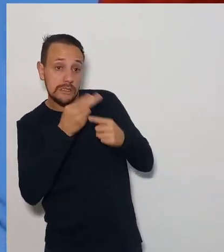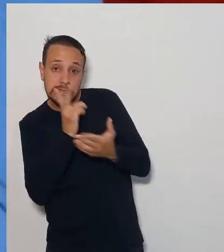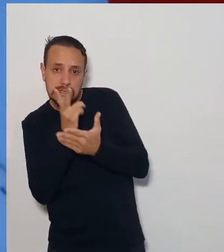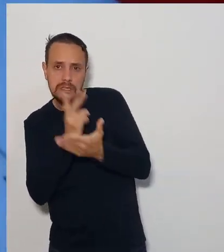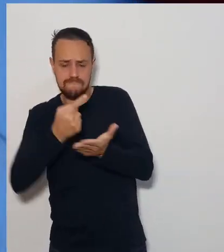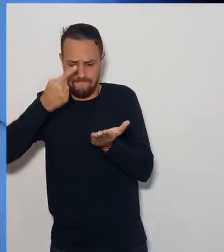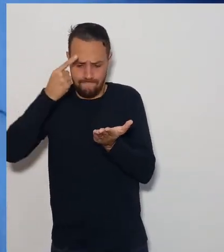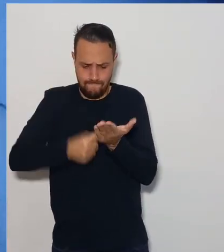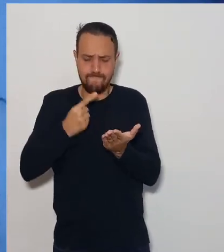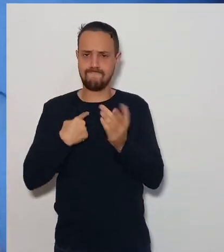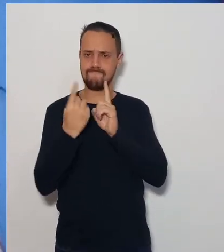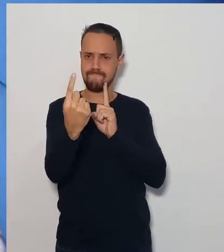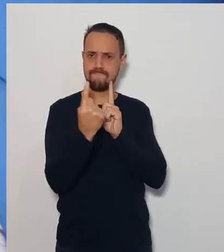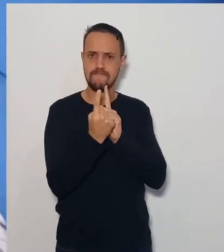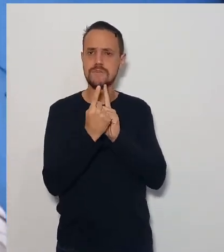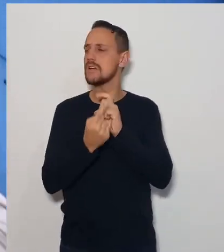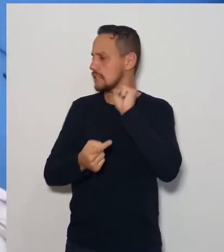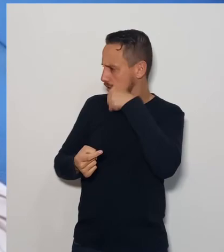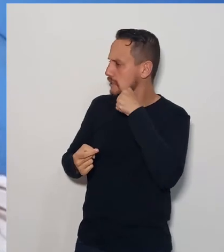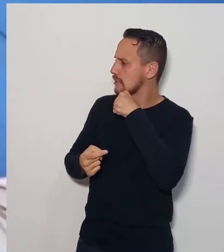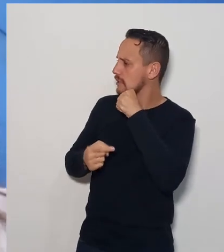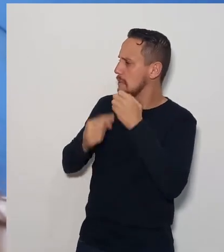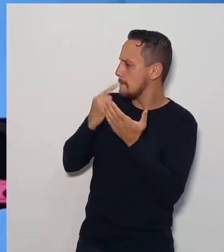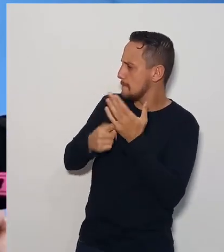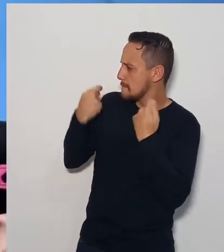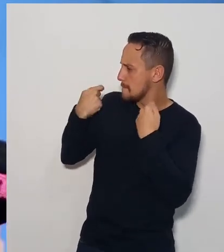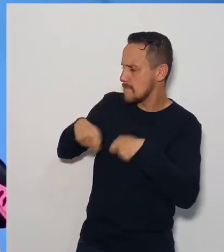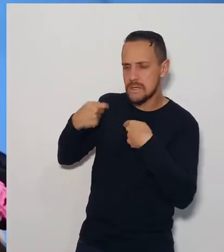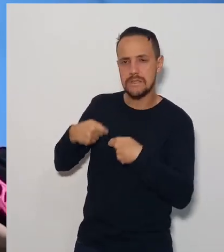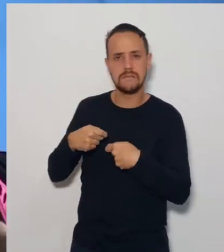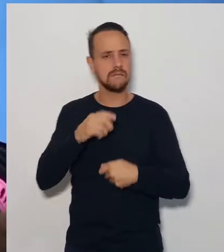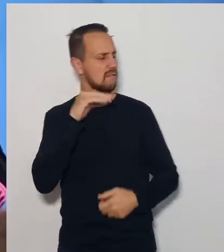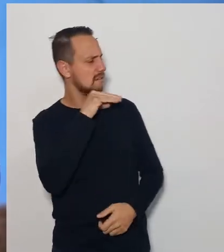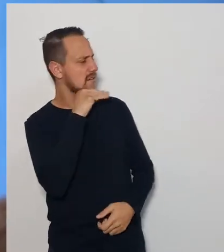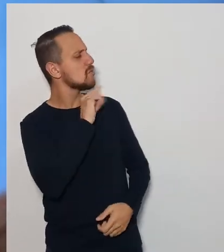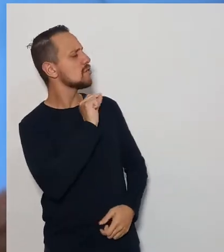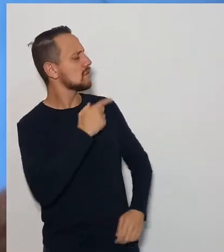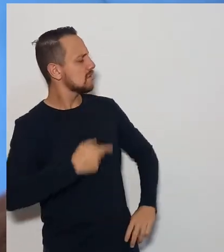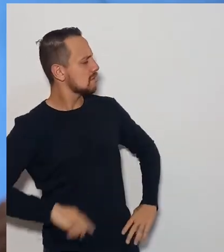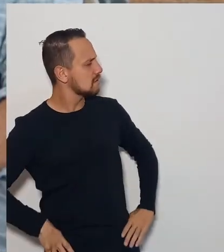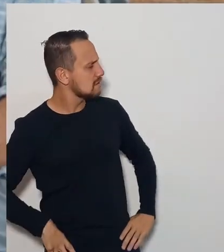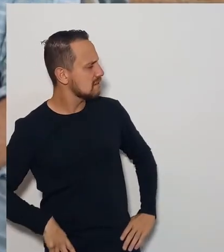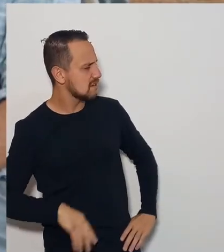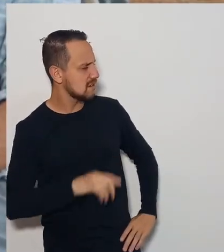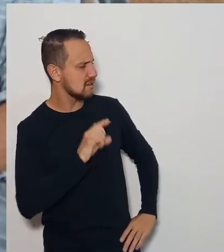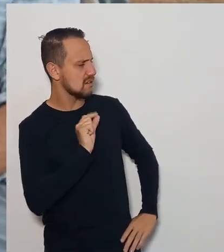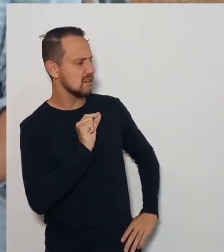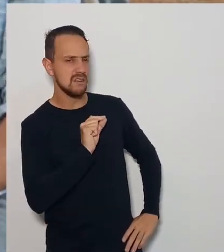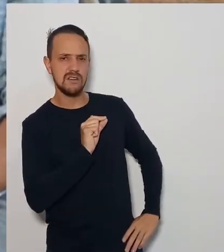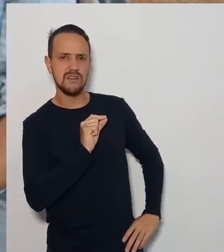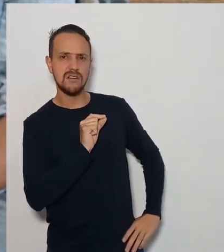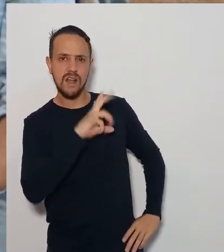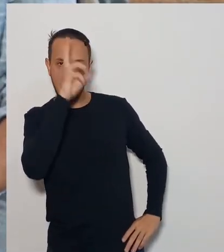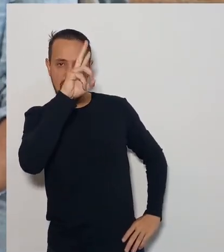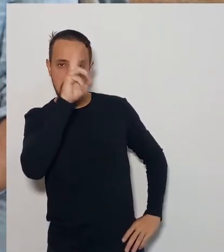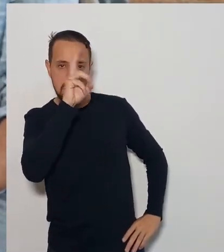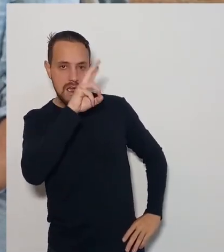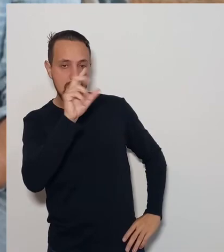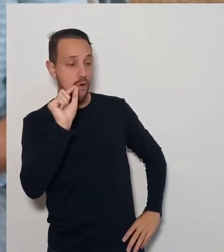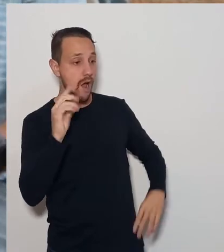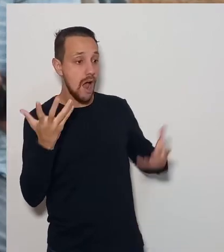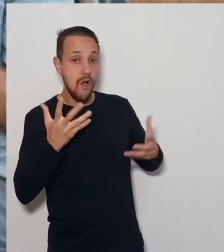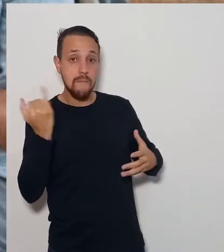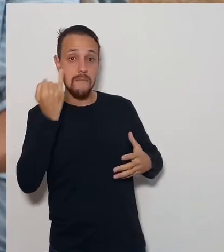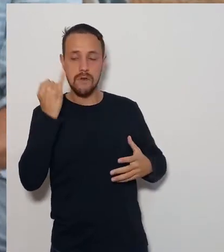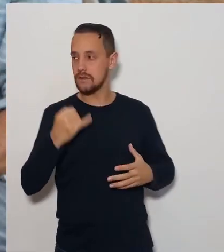atendidos. Sempre. Que é o que importa. O que importa é mais isso, é tchau. Isso, mulher. Uai, tchau, o que é aí? Mas tá fazendo uma lembradora com